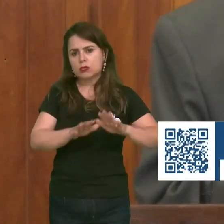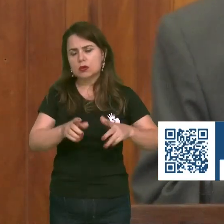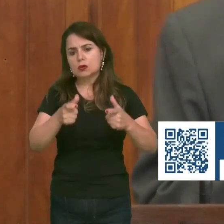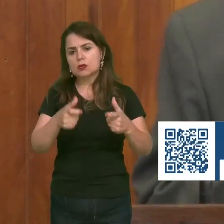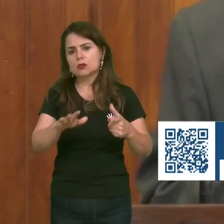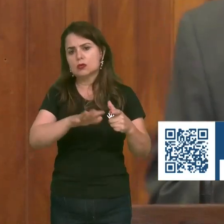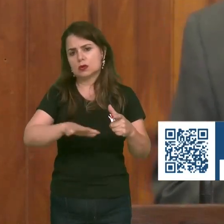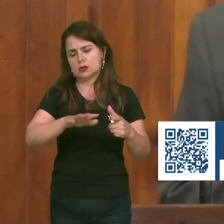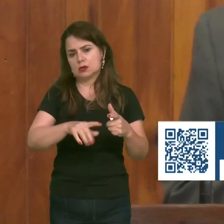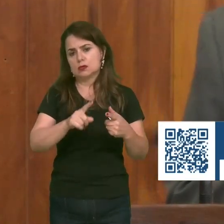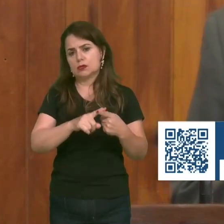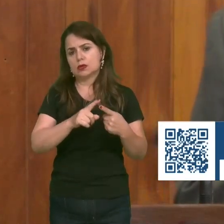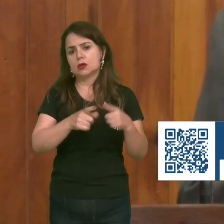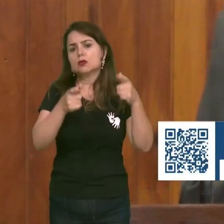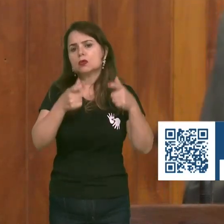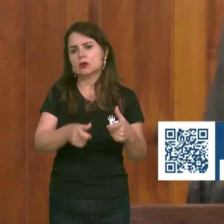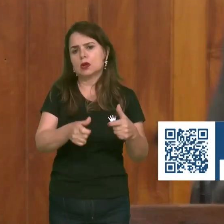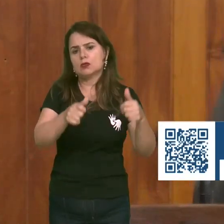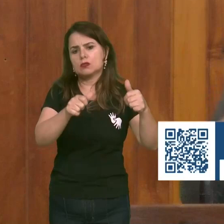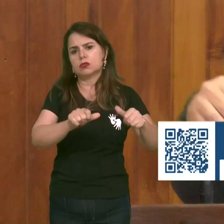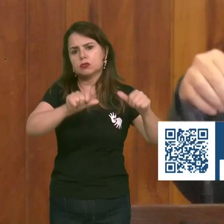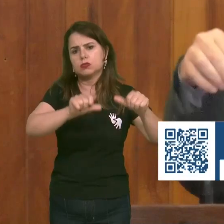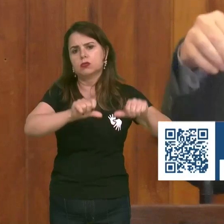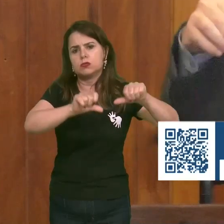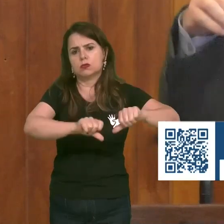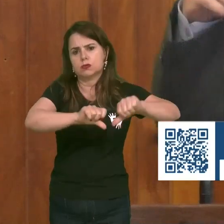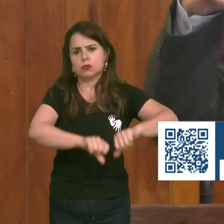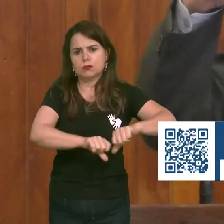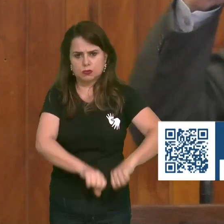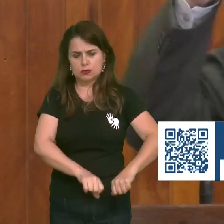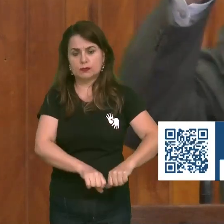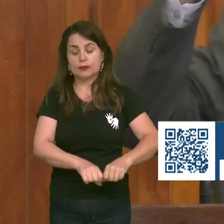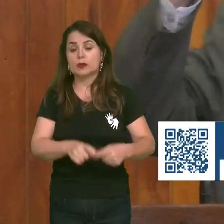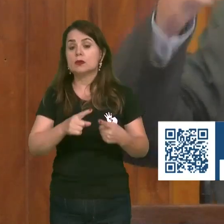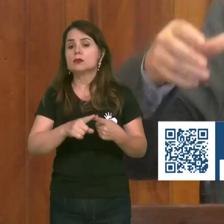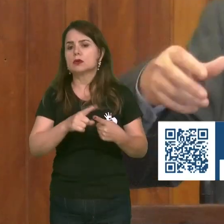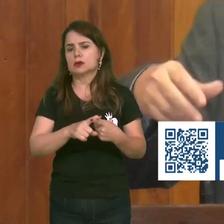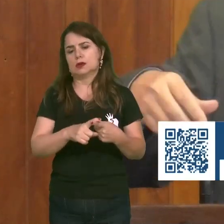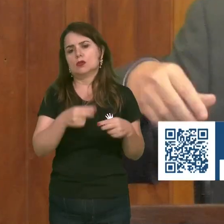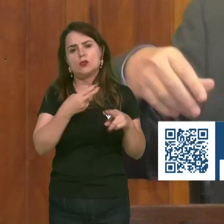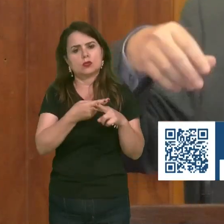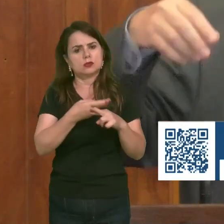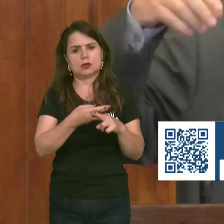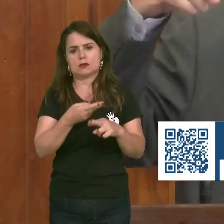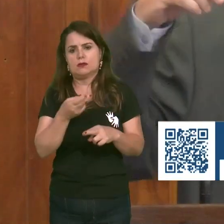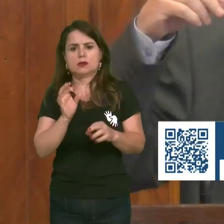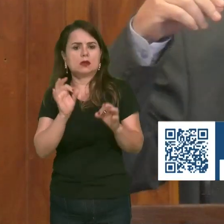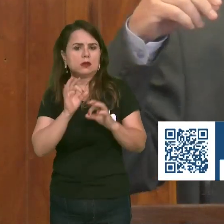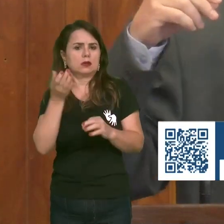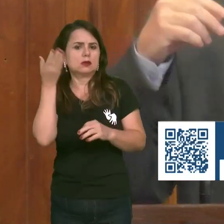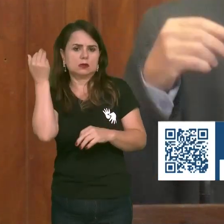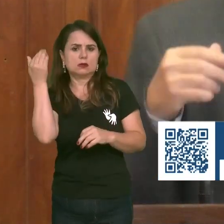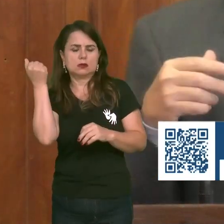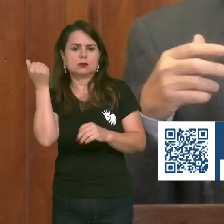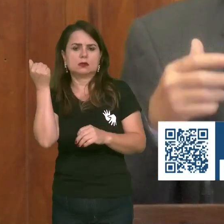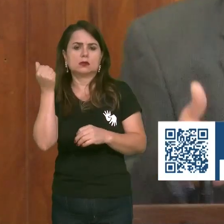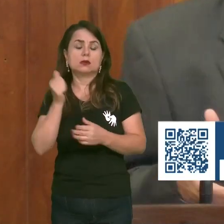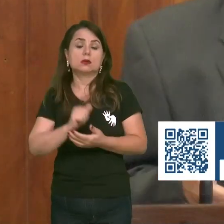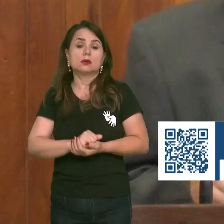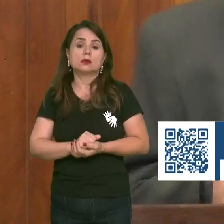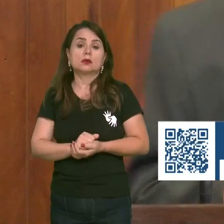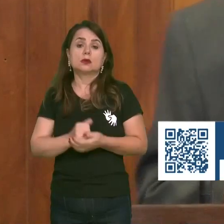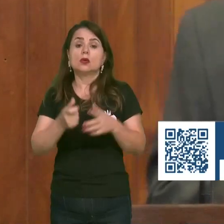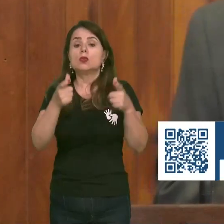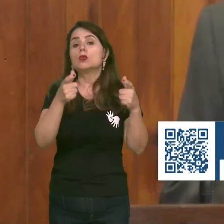se deteriorando devido a falta de uso e